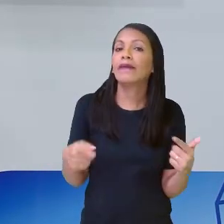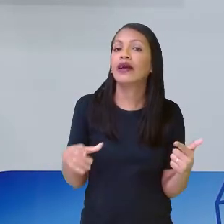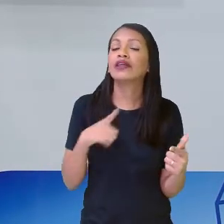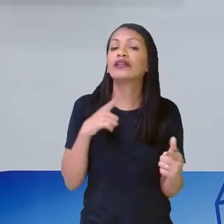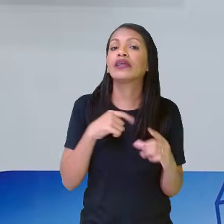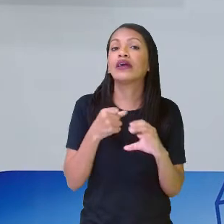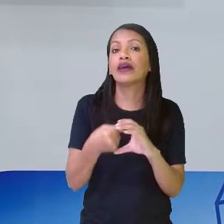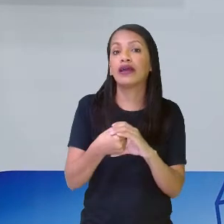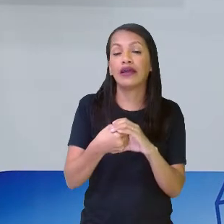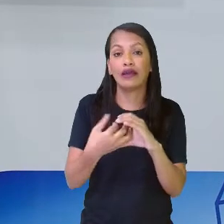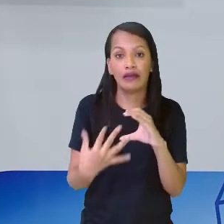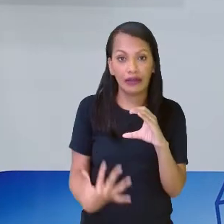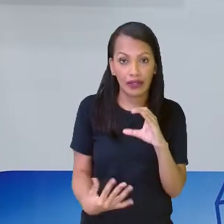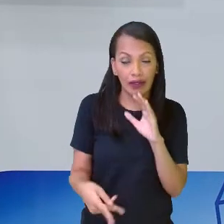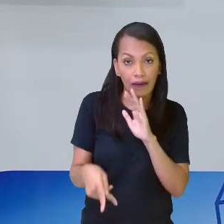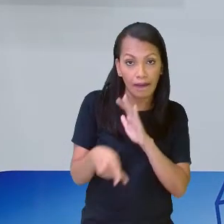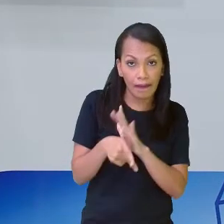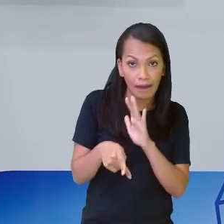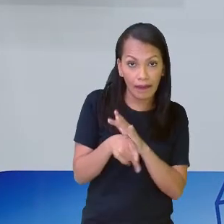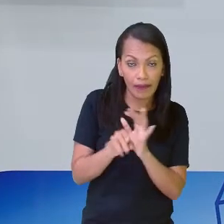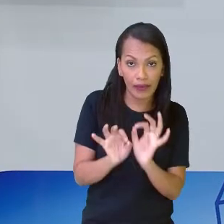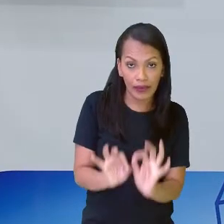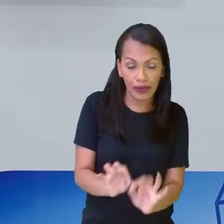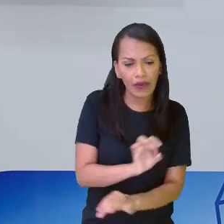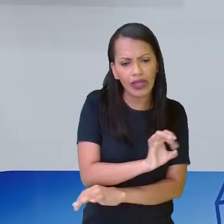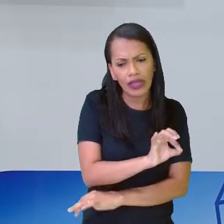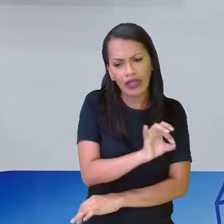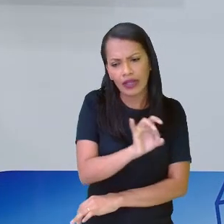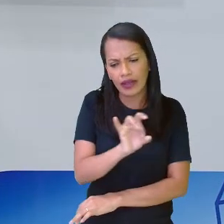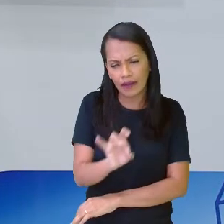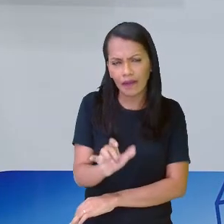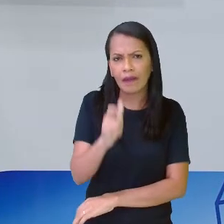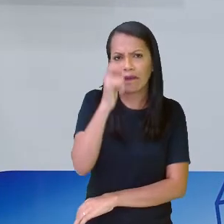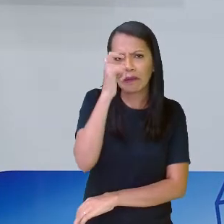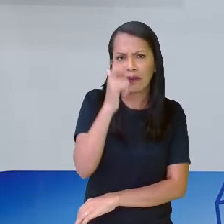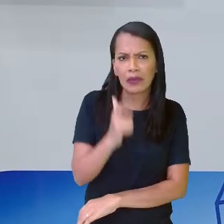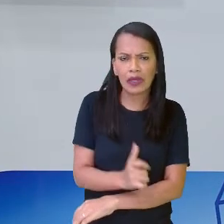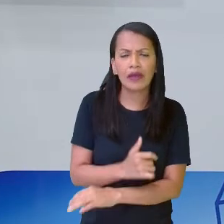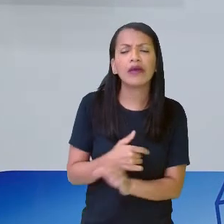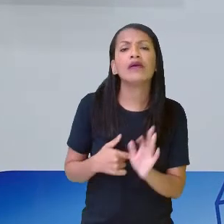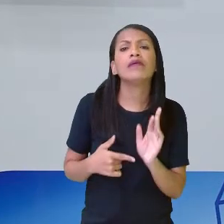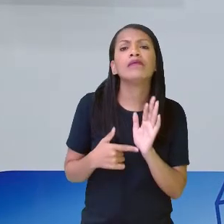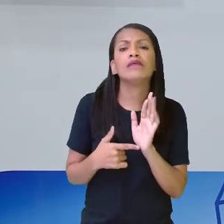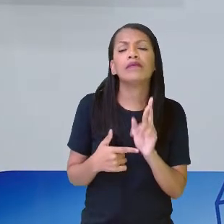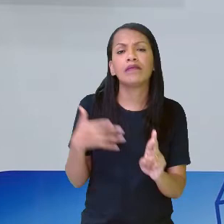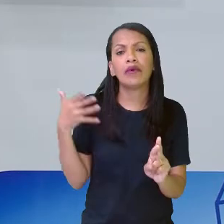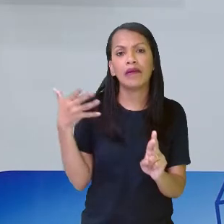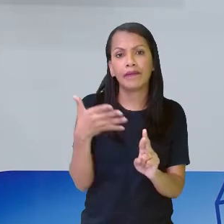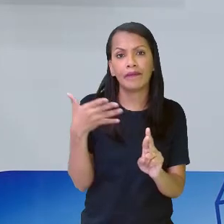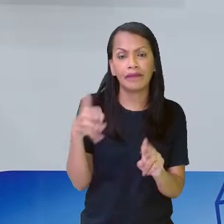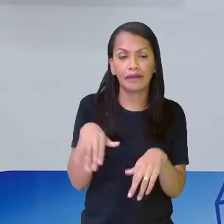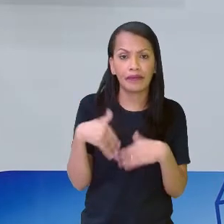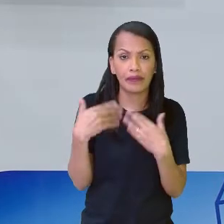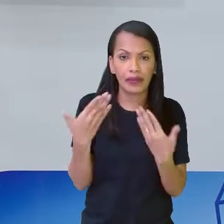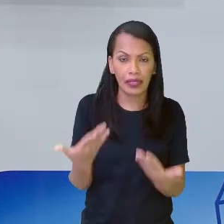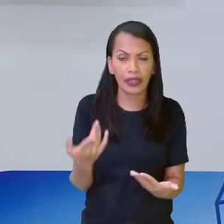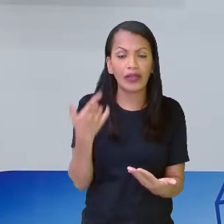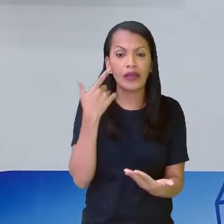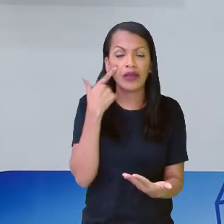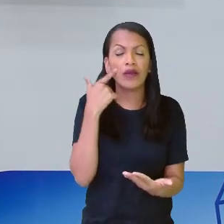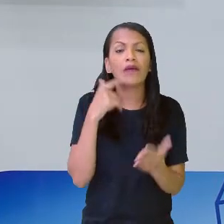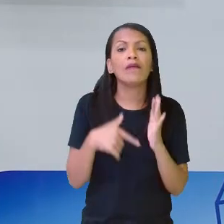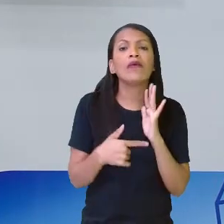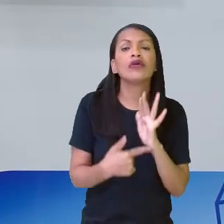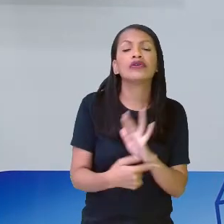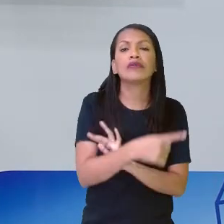sua característica própria. Cada pessoa vai representar de uma determinada forma e geralmente estou trazendo para vocês